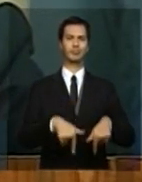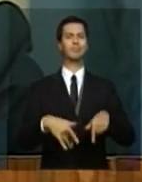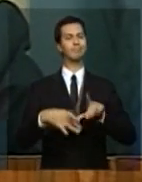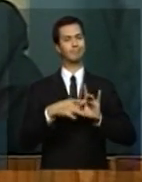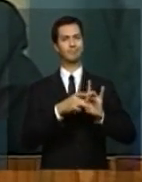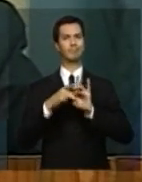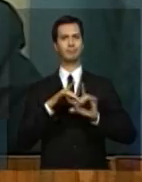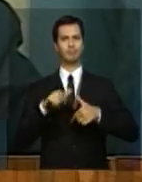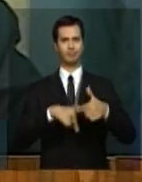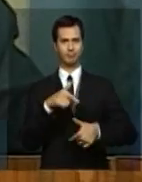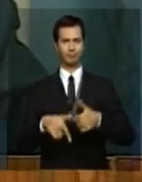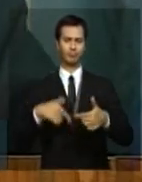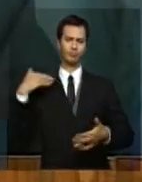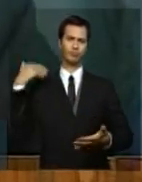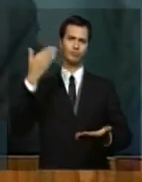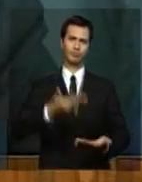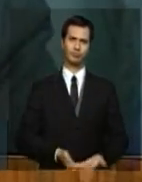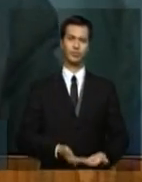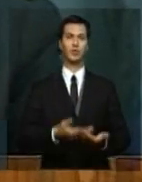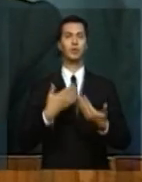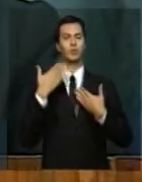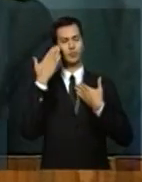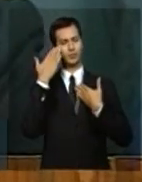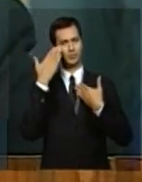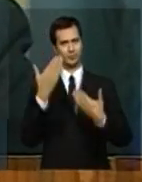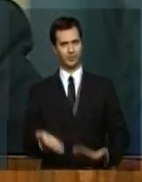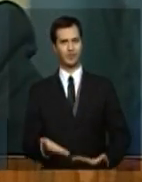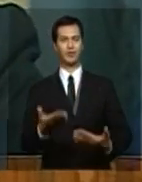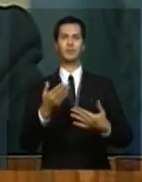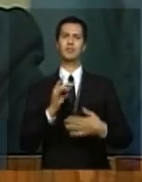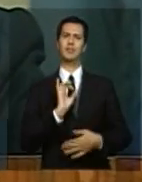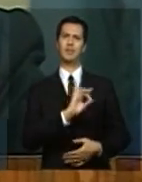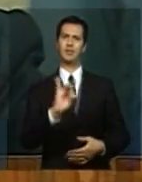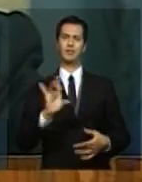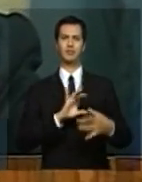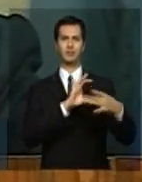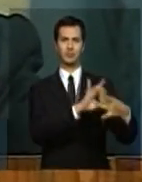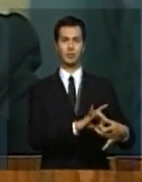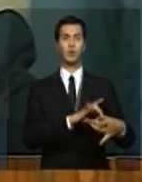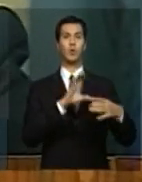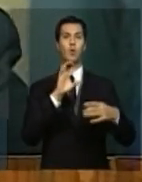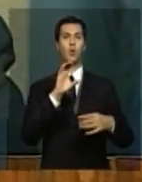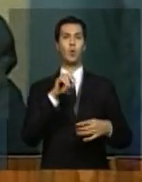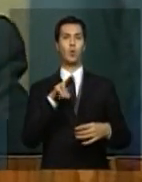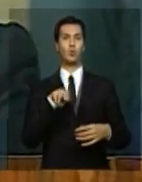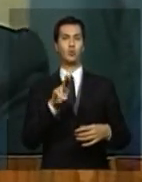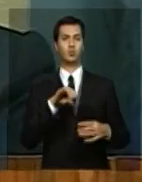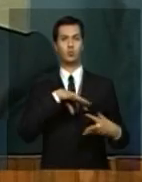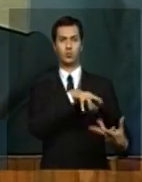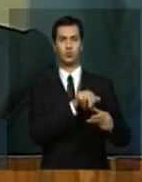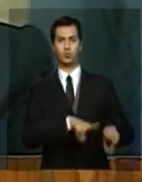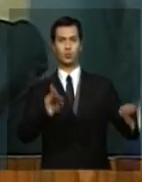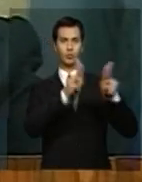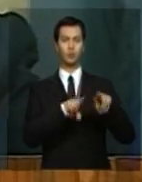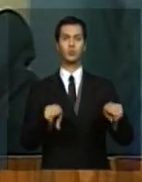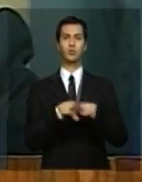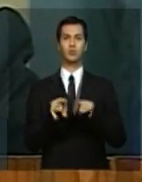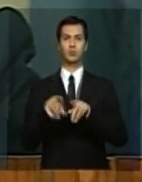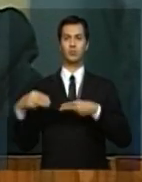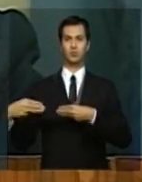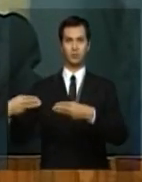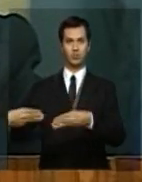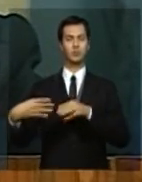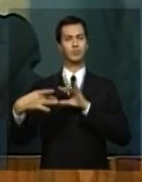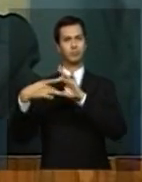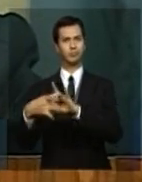né e eu agradeço as parcerias e a da ONU mulher de todos os Ministérios aqui